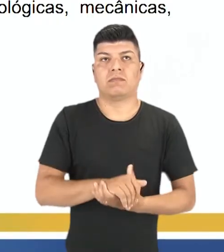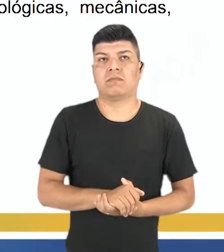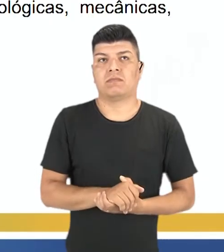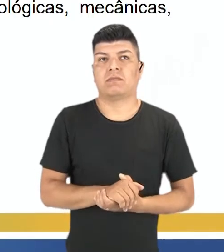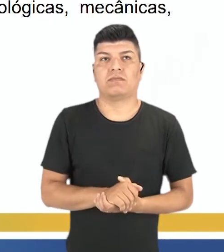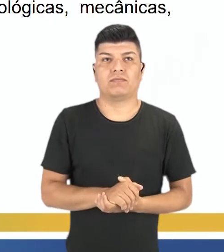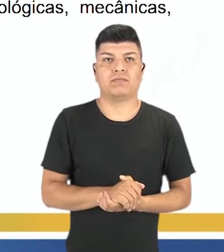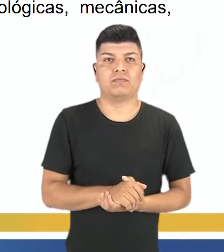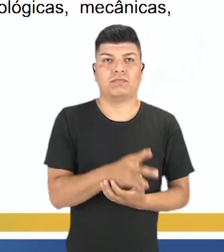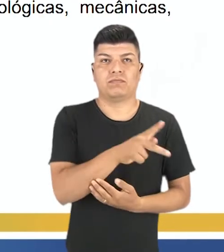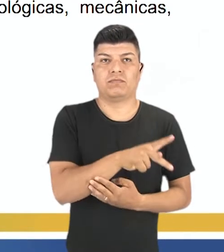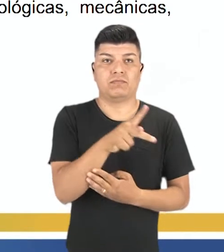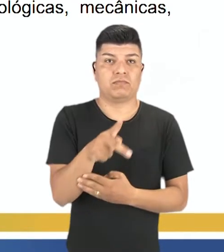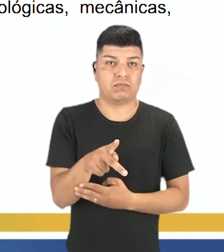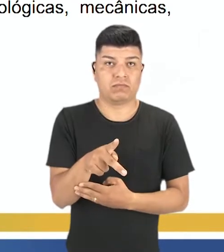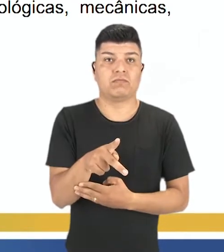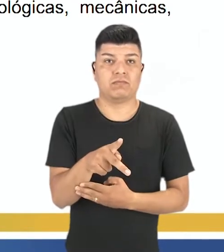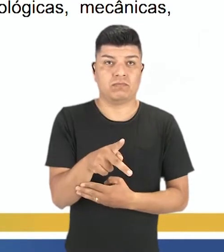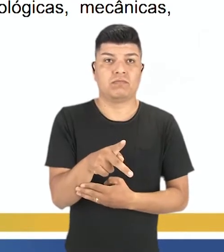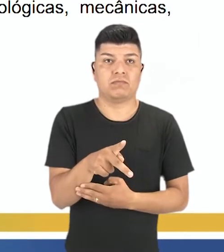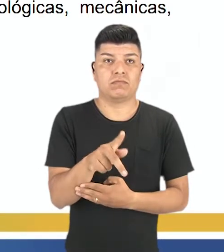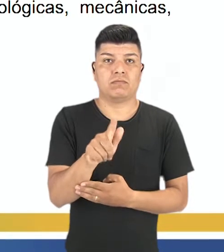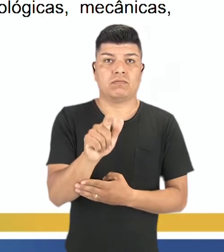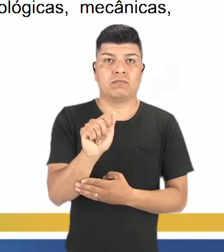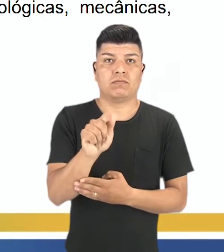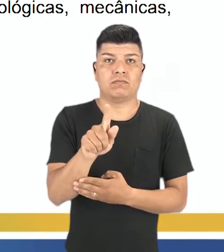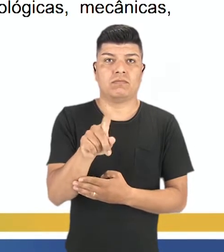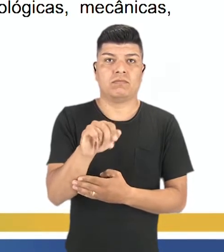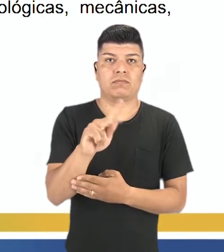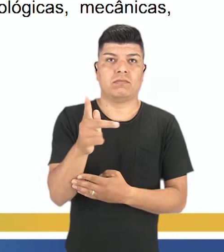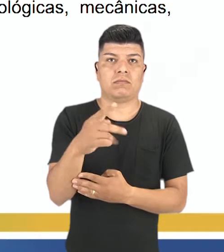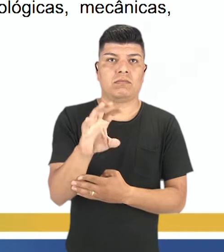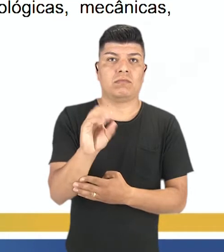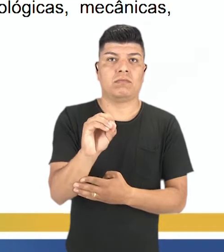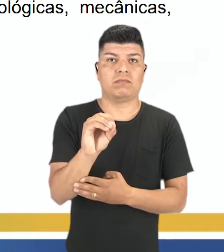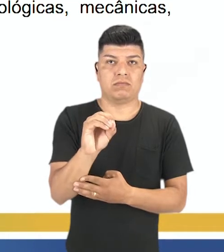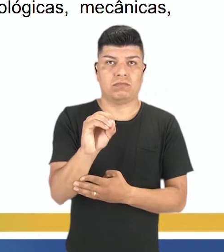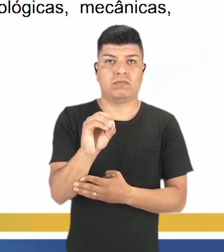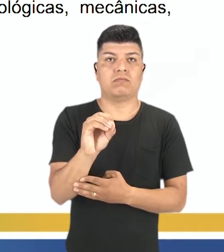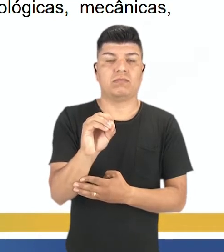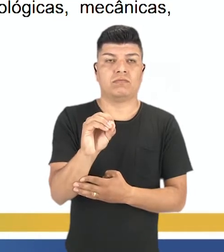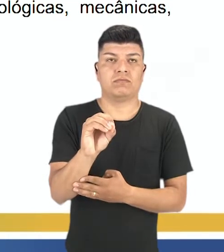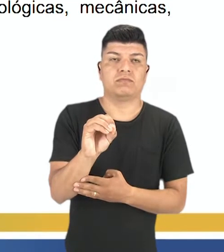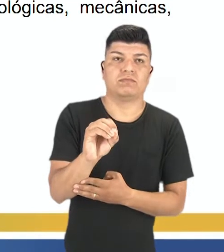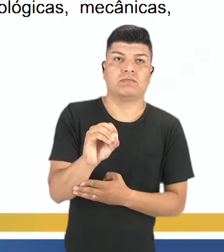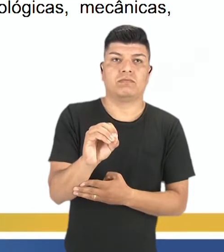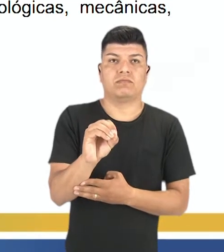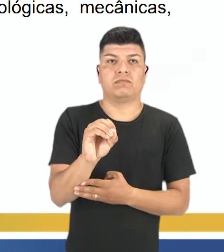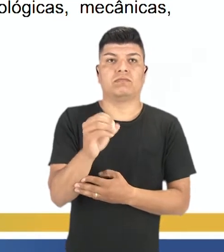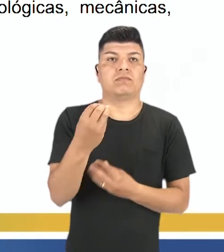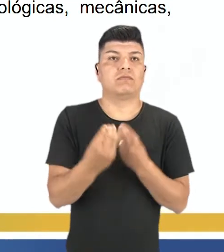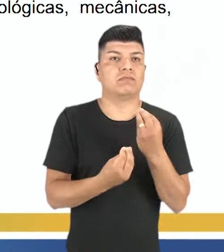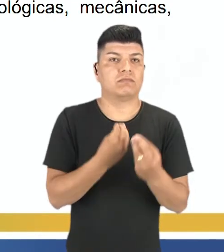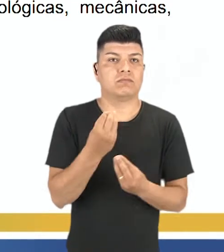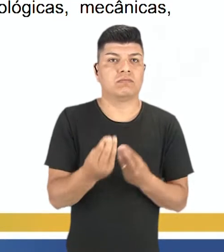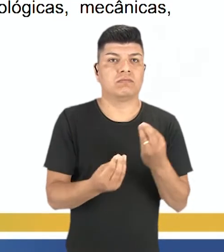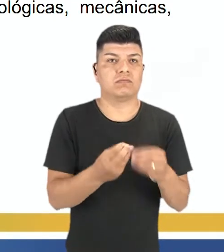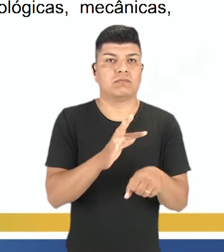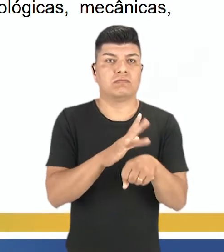de um professor aí que lançou um artigo, Galdino, que fala como é que está a incidência de